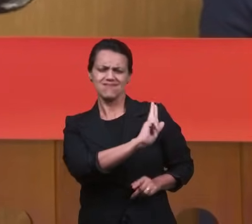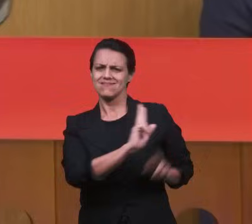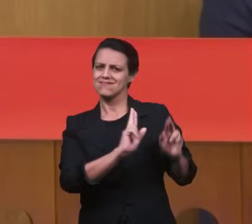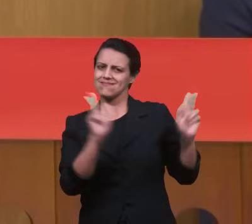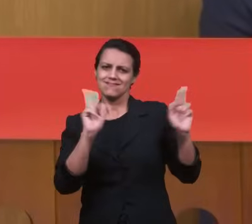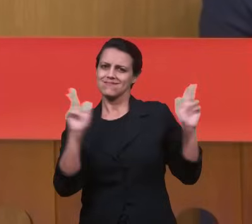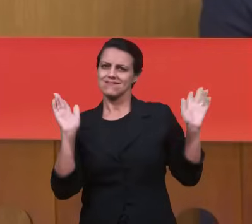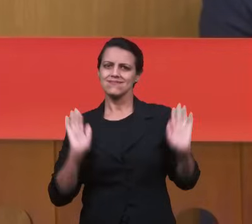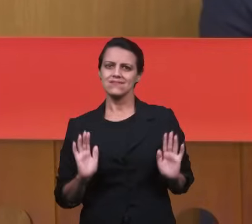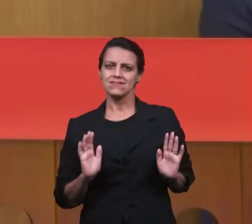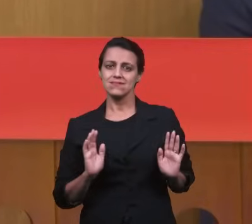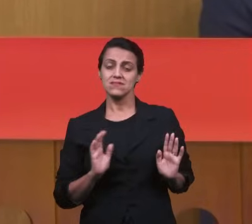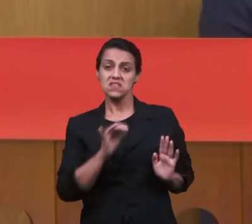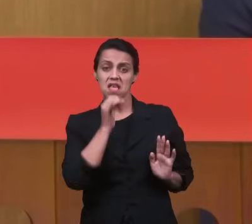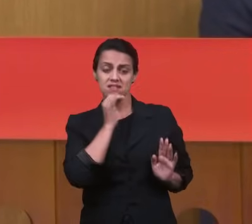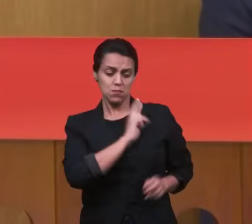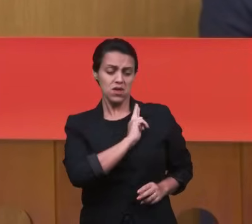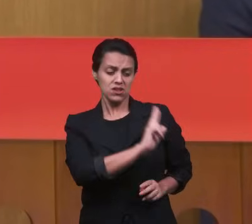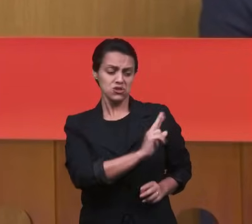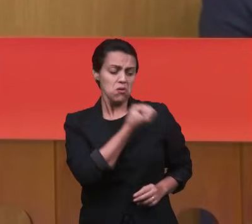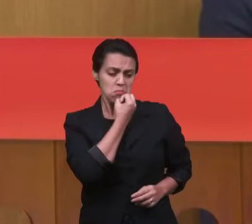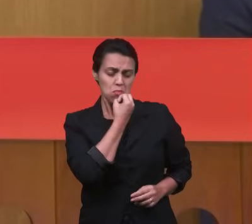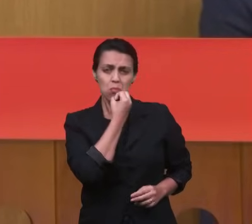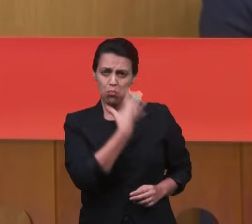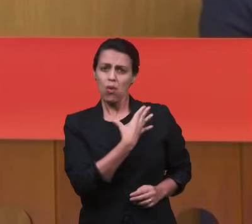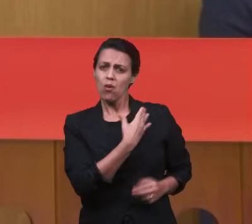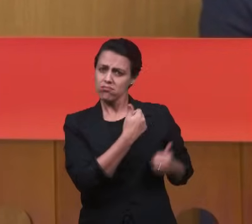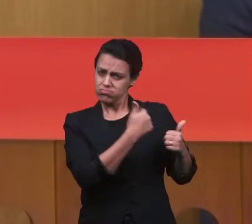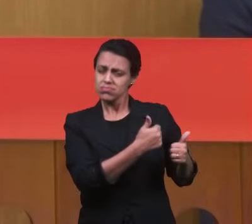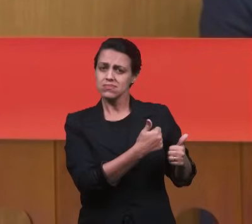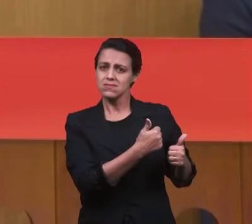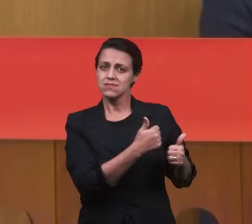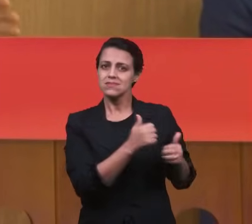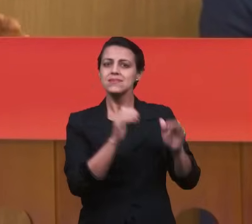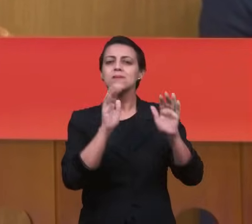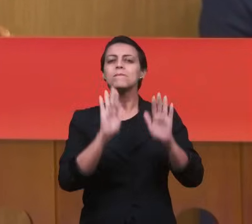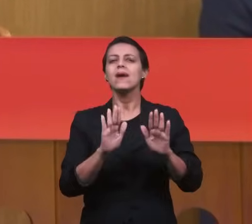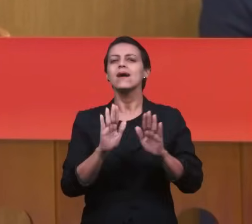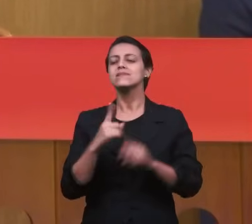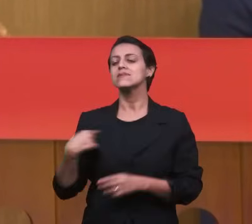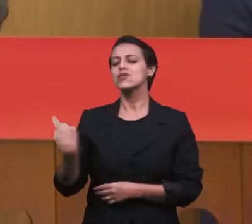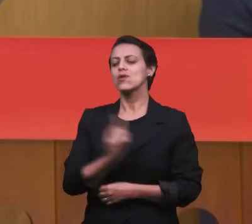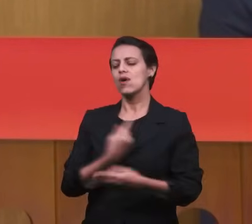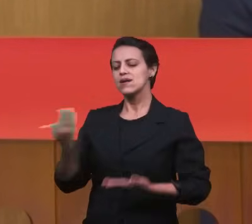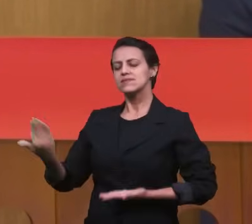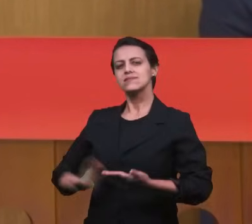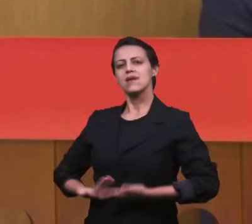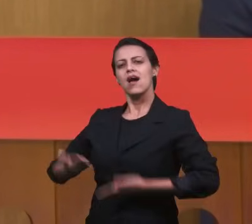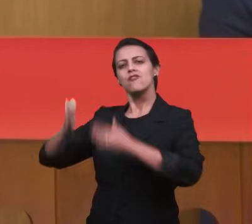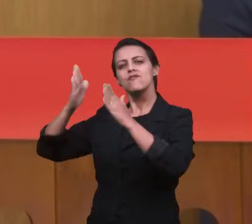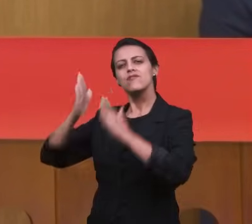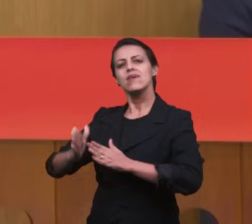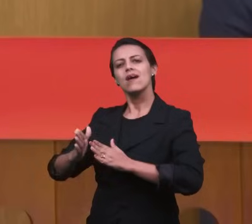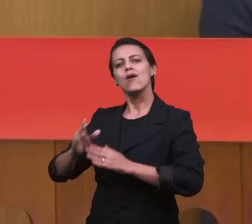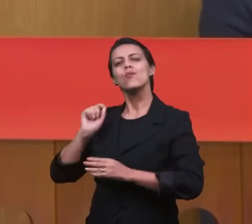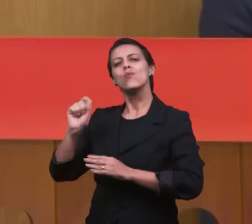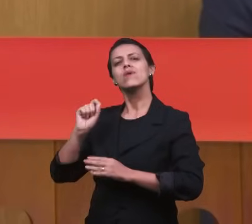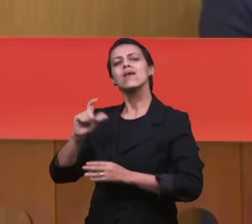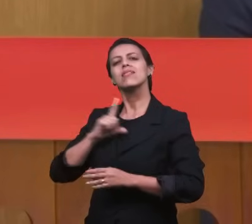boa, sem exceção. Mas a igreja, ela tem uma missão. O tempo